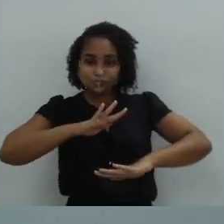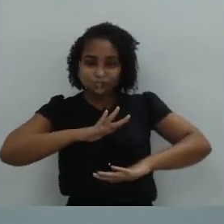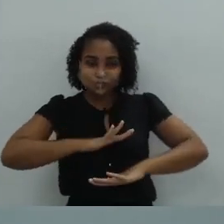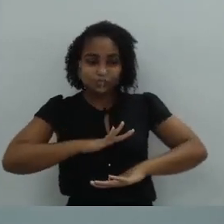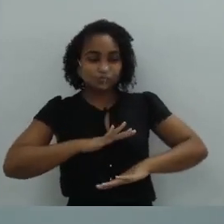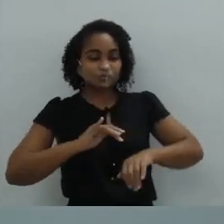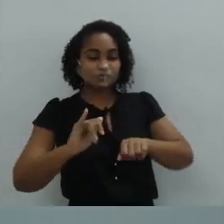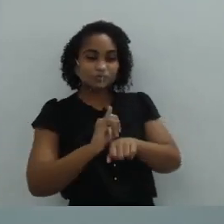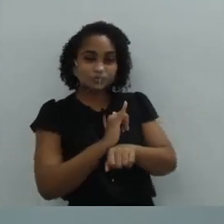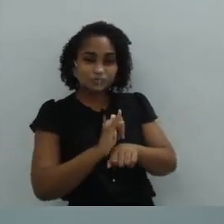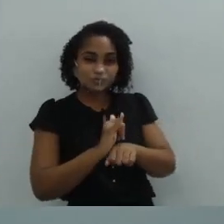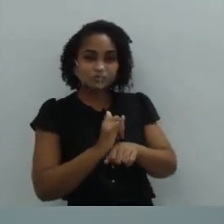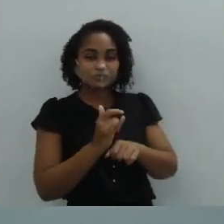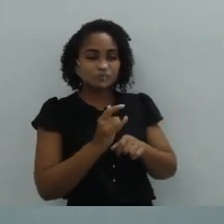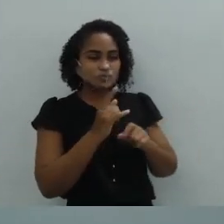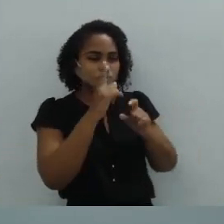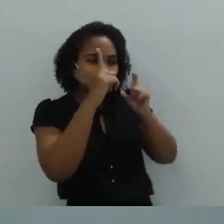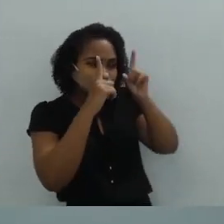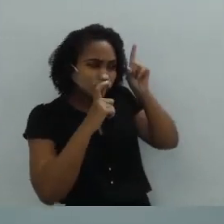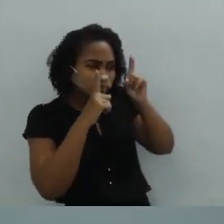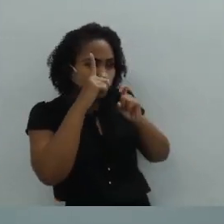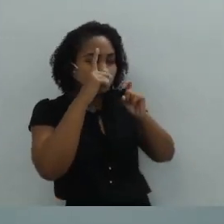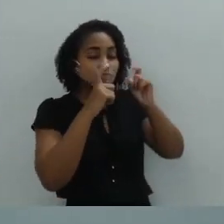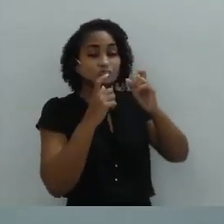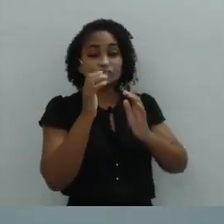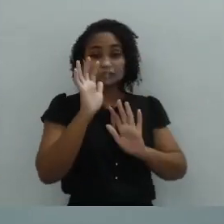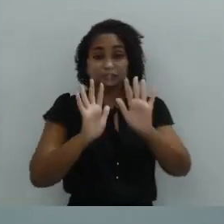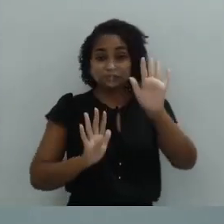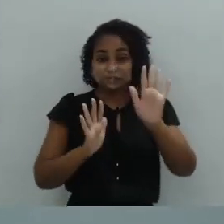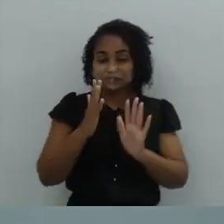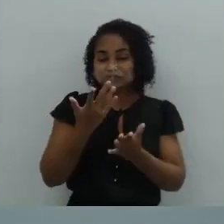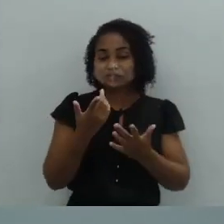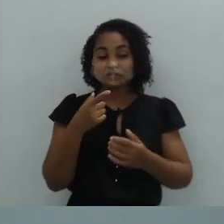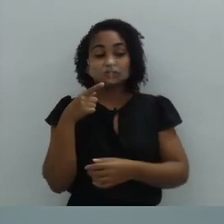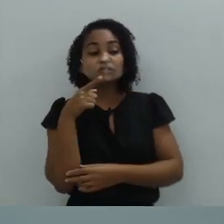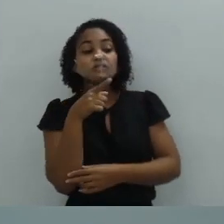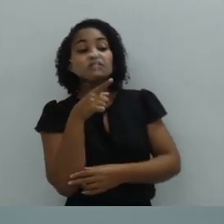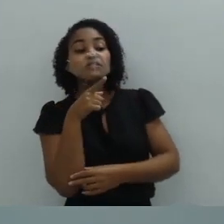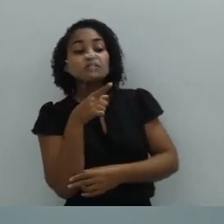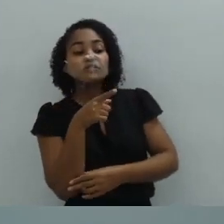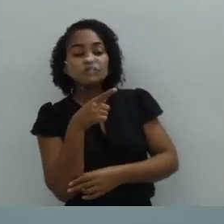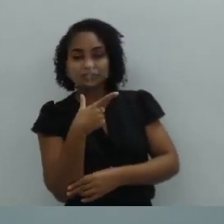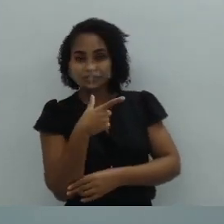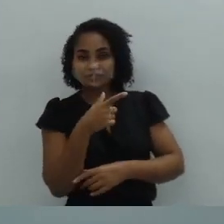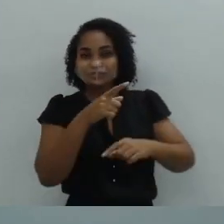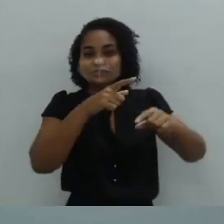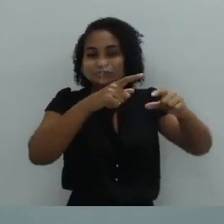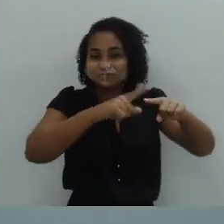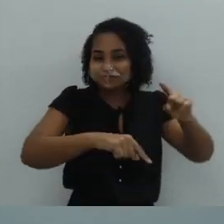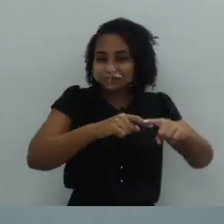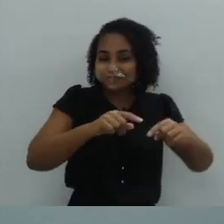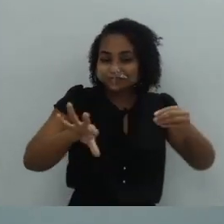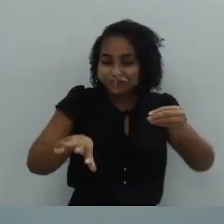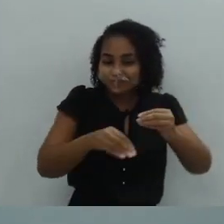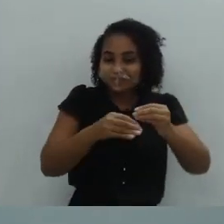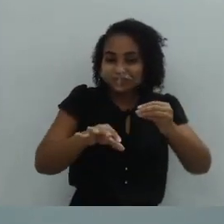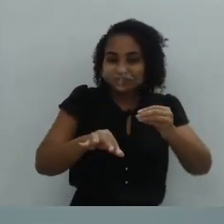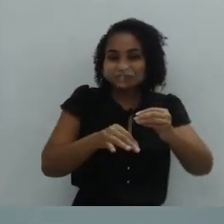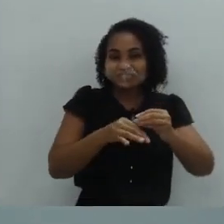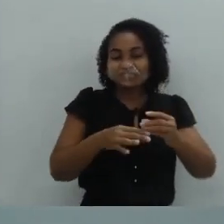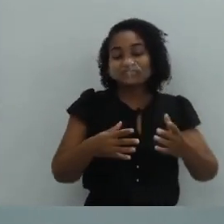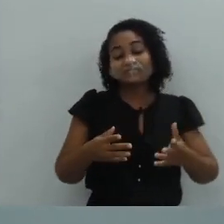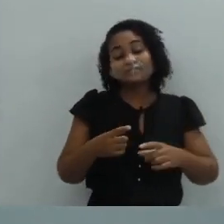os recursos do rosto da gente, das mãos, apontar para determinados objetos, incrementando a nossa